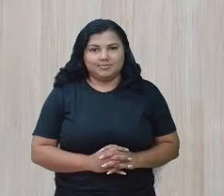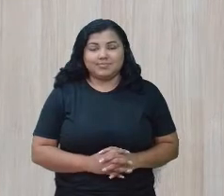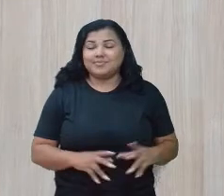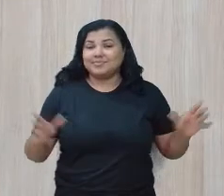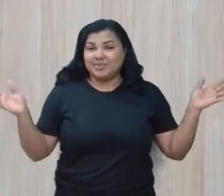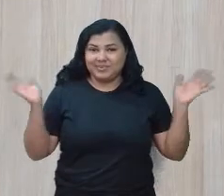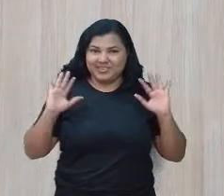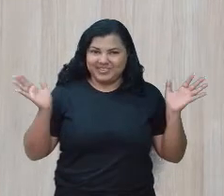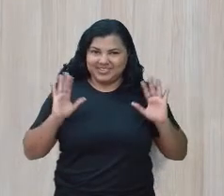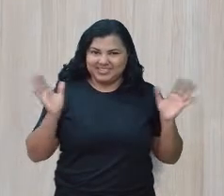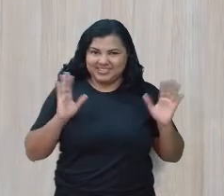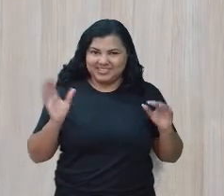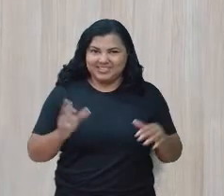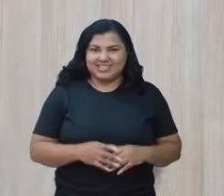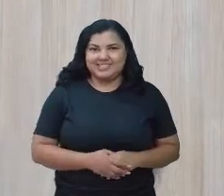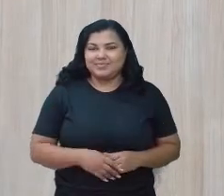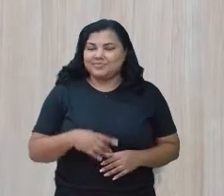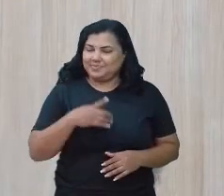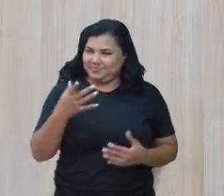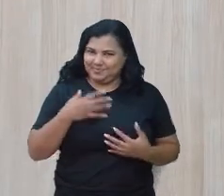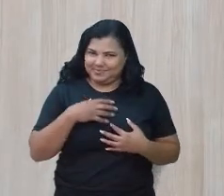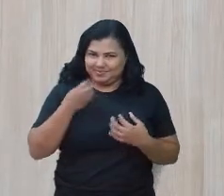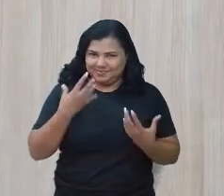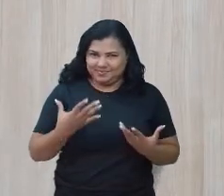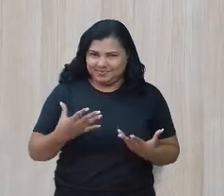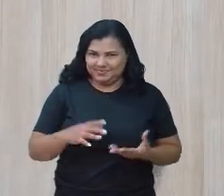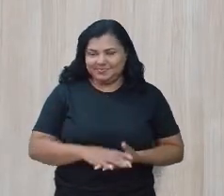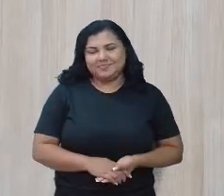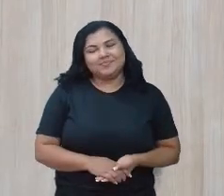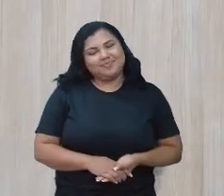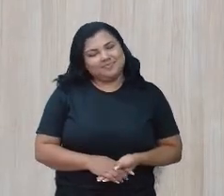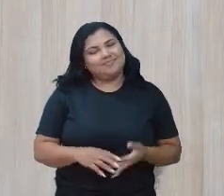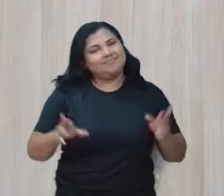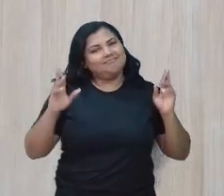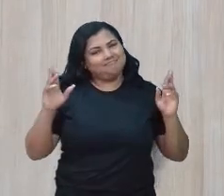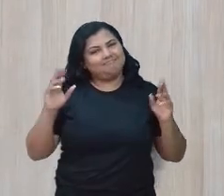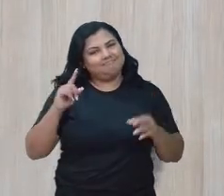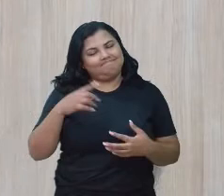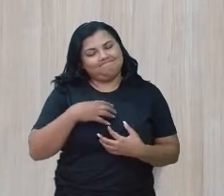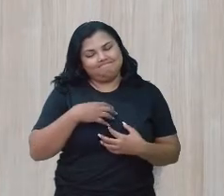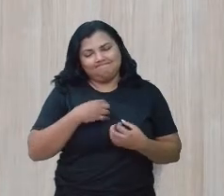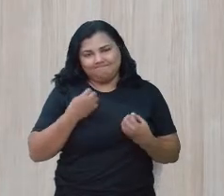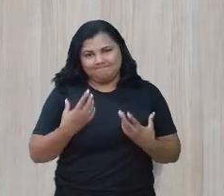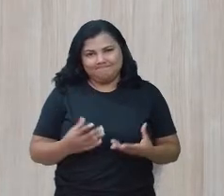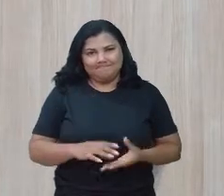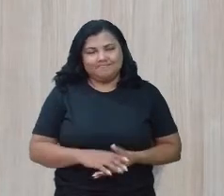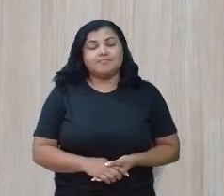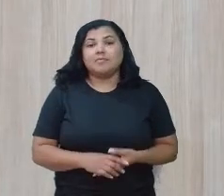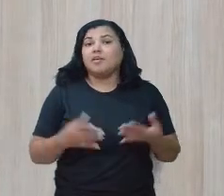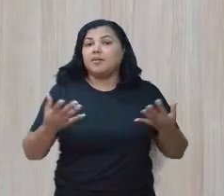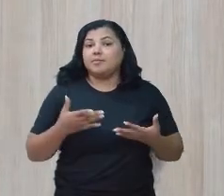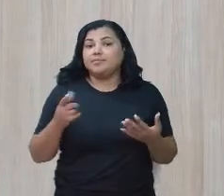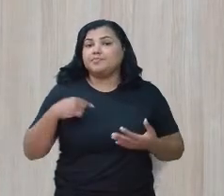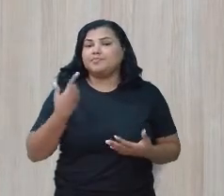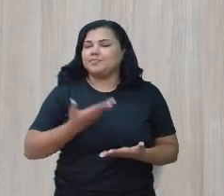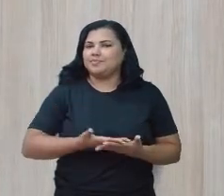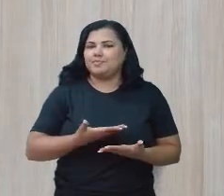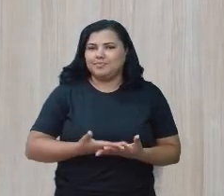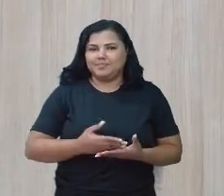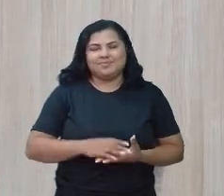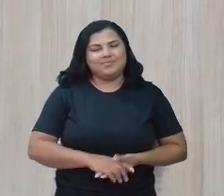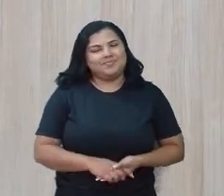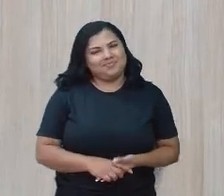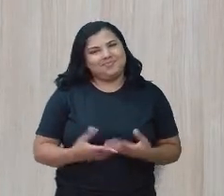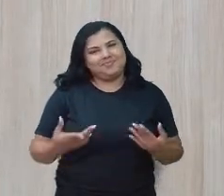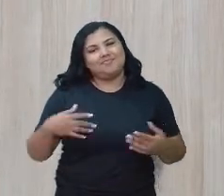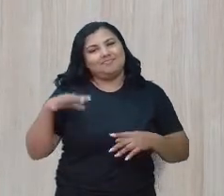Oi, gente. Como é que estão vocês? Espero que vocês estejam bem. Hoje a gente vai ter mais uma aula, né,